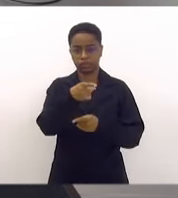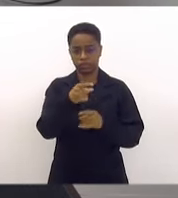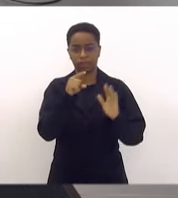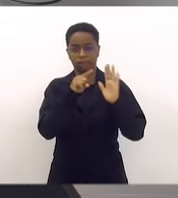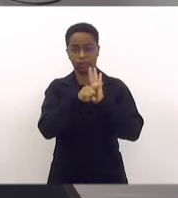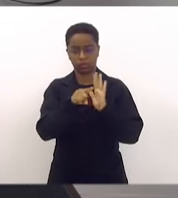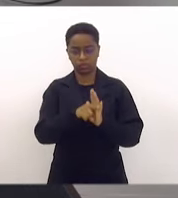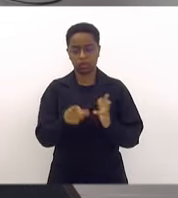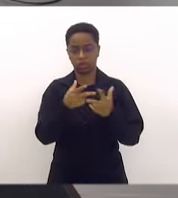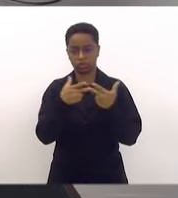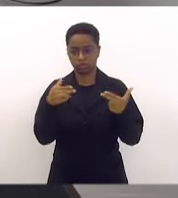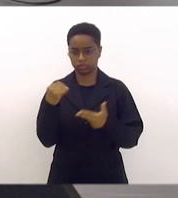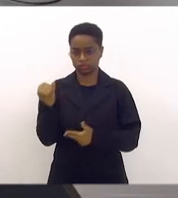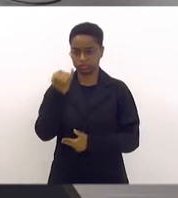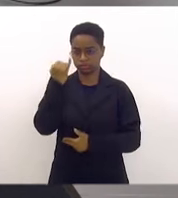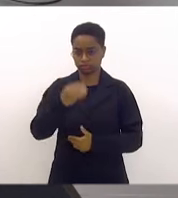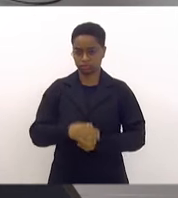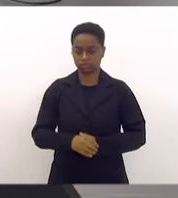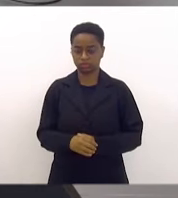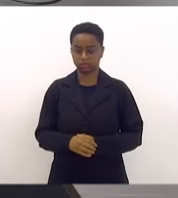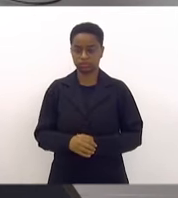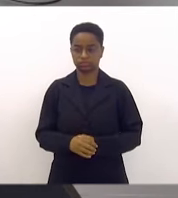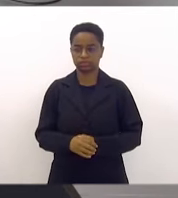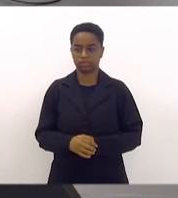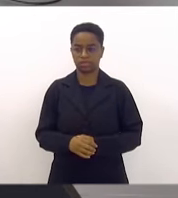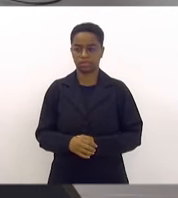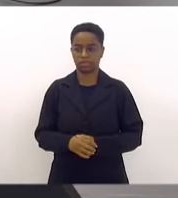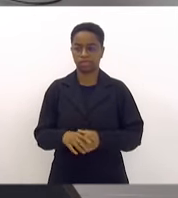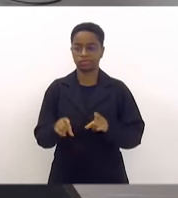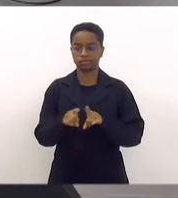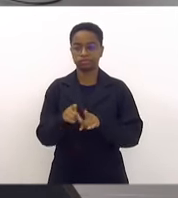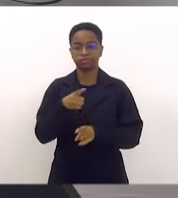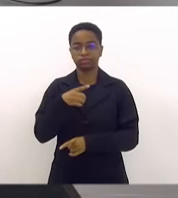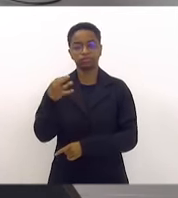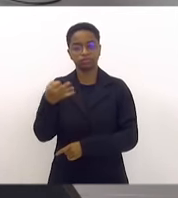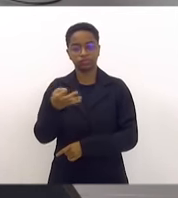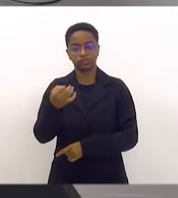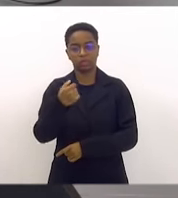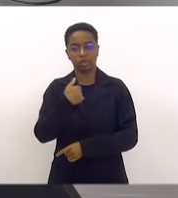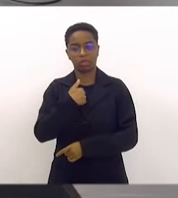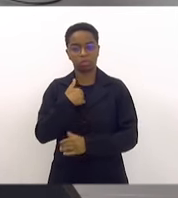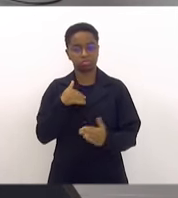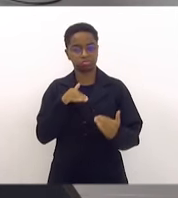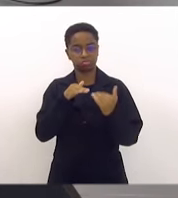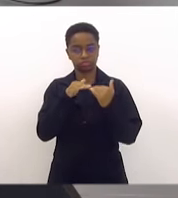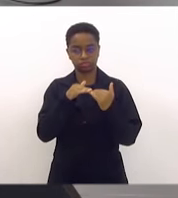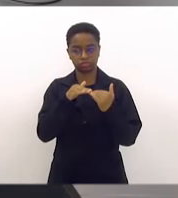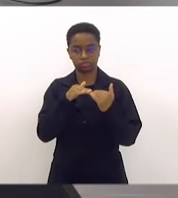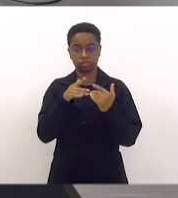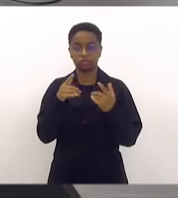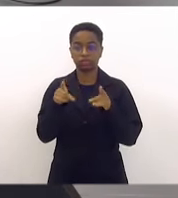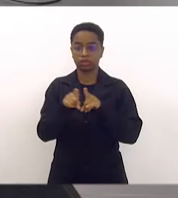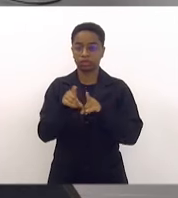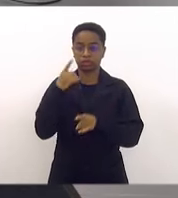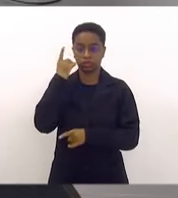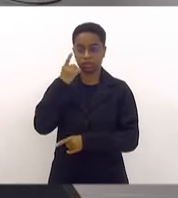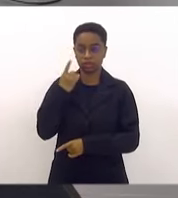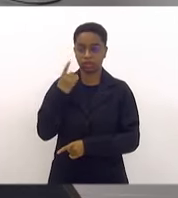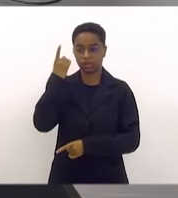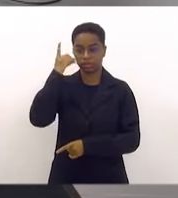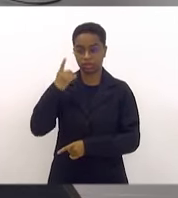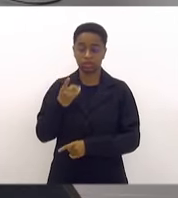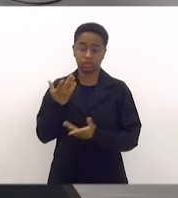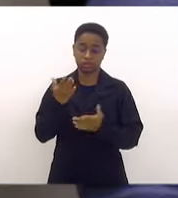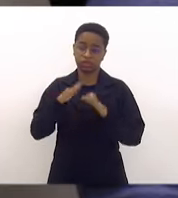perguntas muito pertinentes e que certamente me contemplar vou a deputada Dani B também então Talvez eu